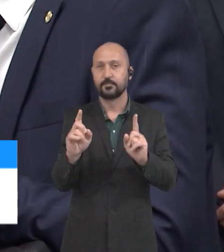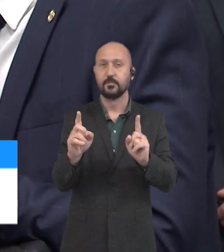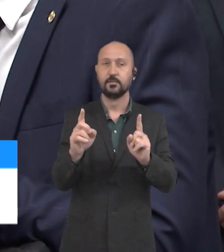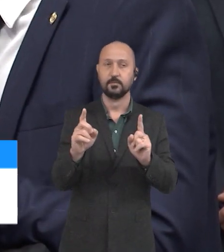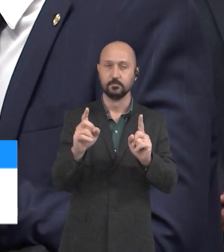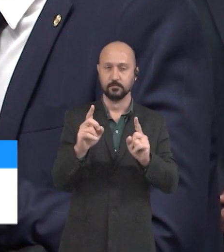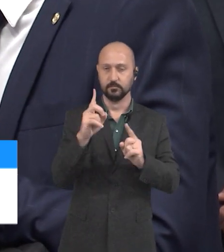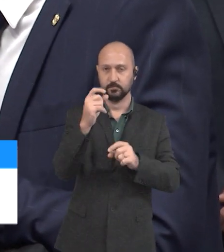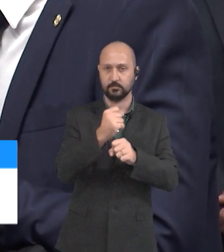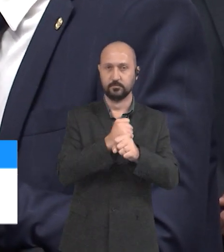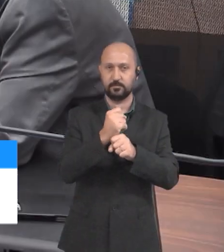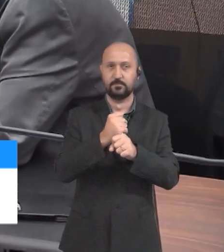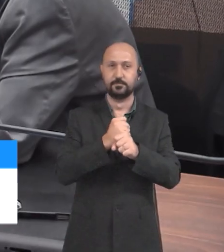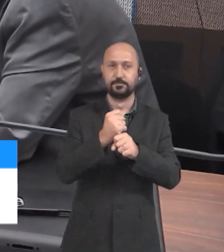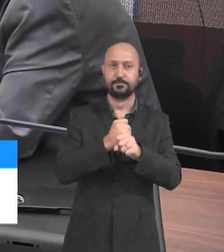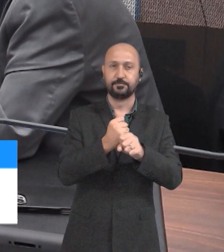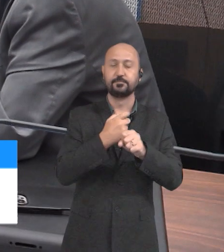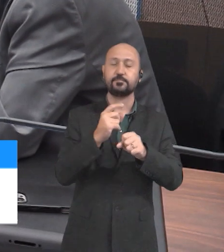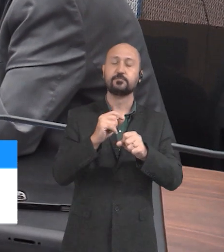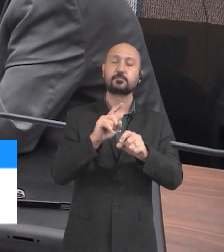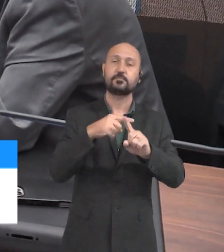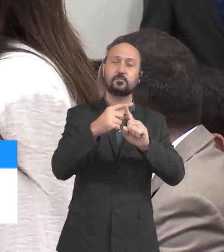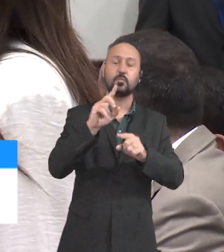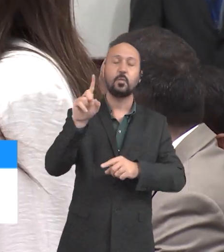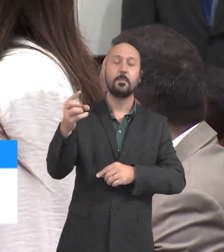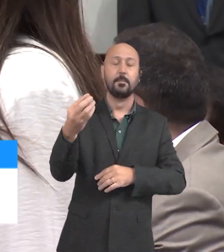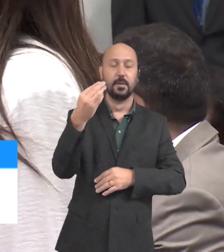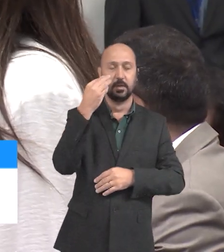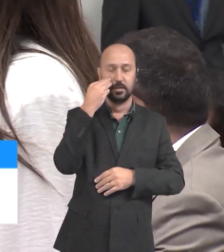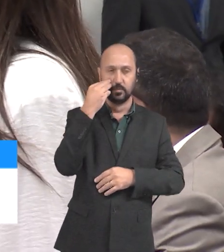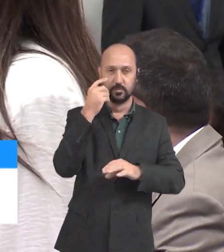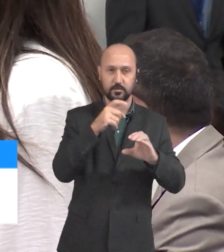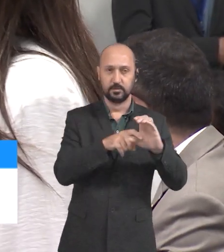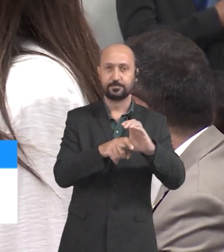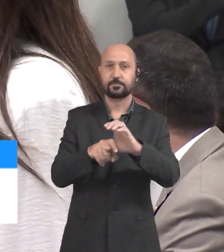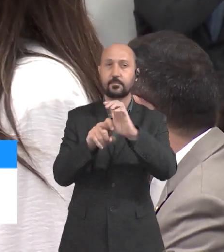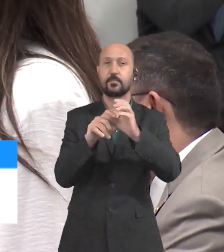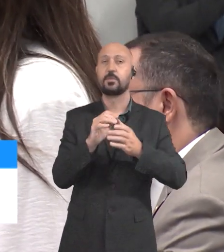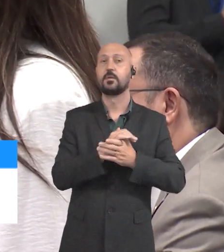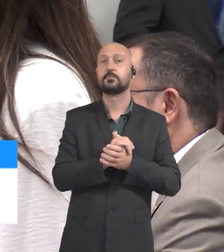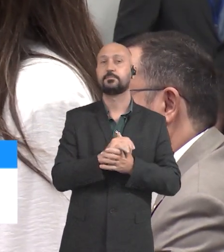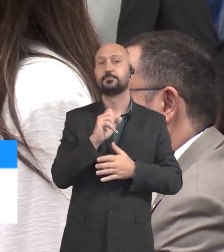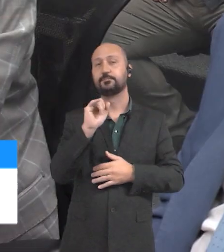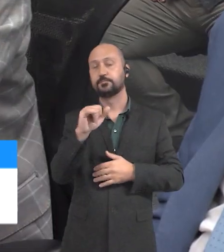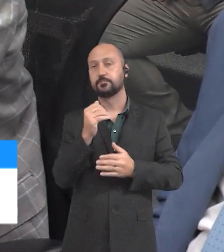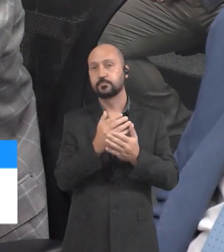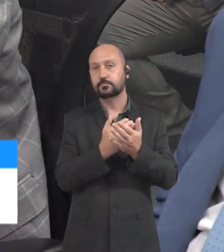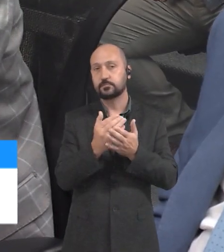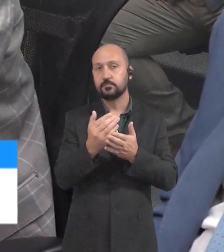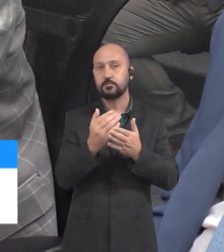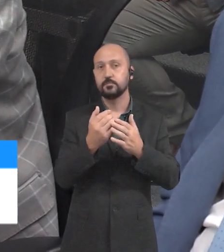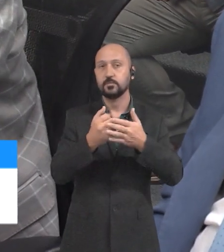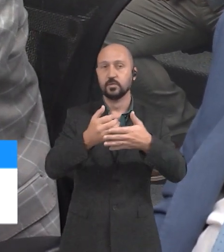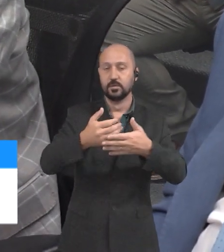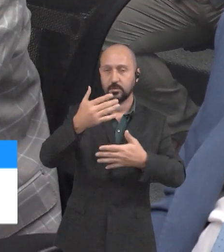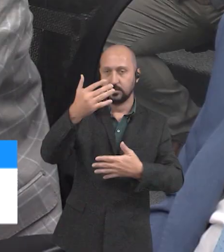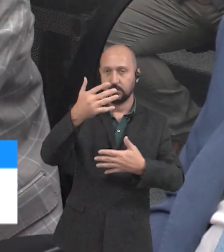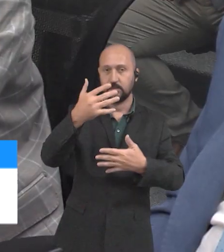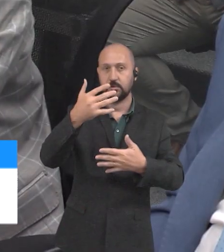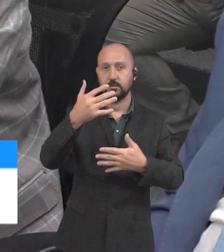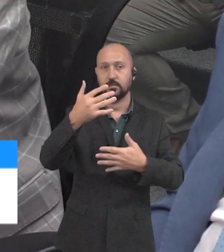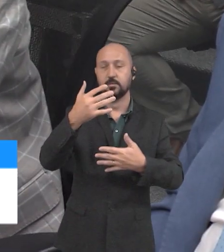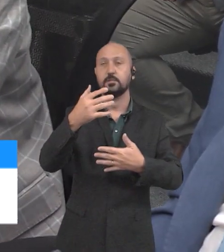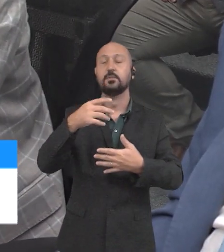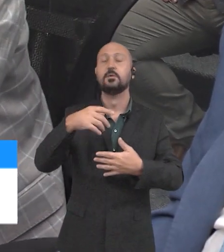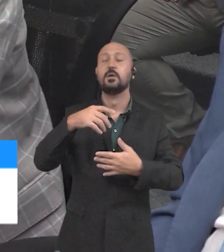meses consecutivos ou não no período de 1 ano, acumulando mais de R$1 milhão em dívidas. Agora, se ele entrar